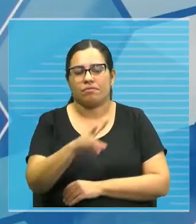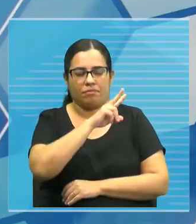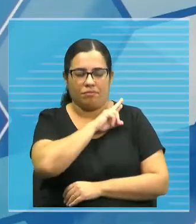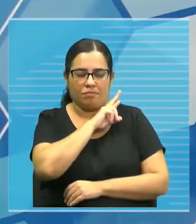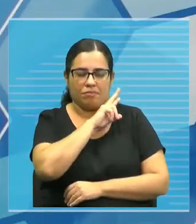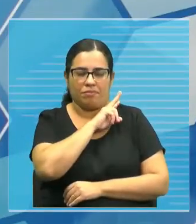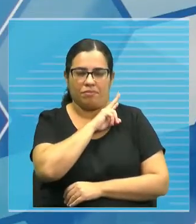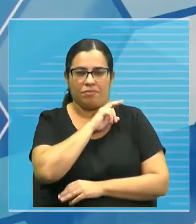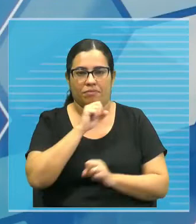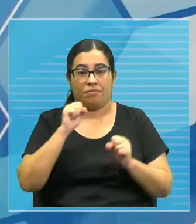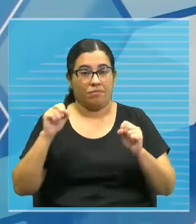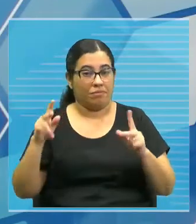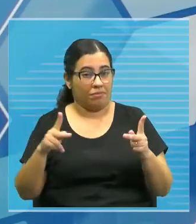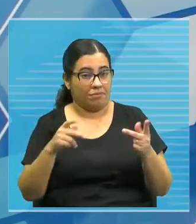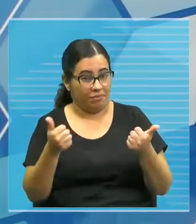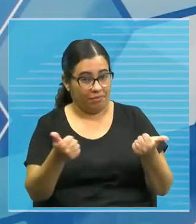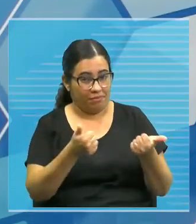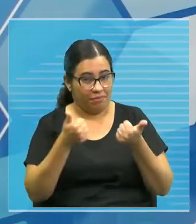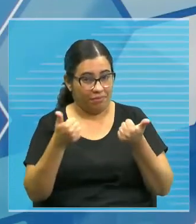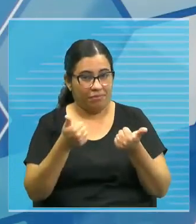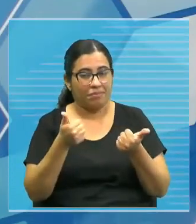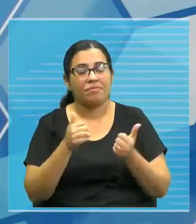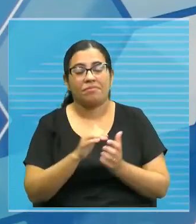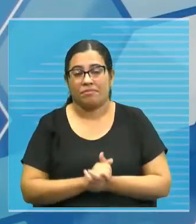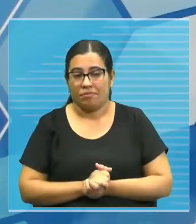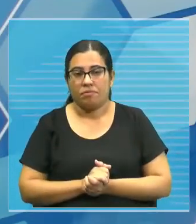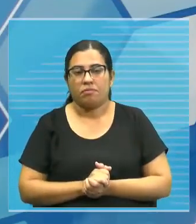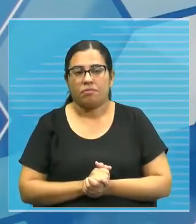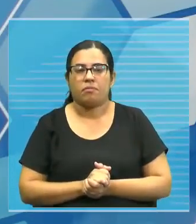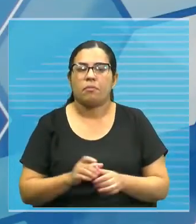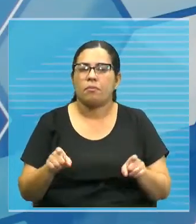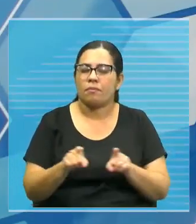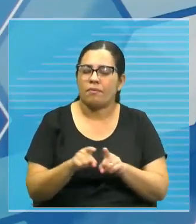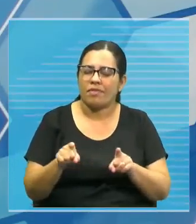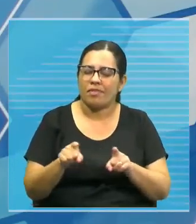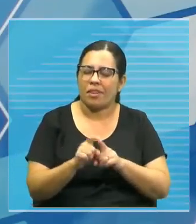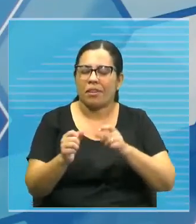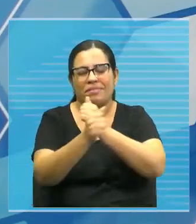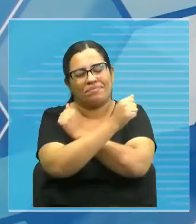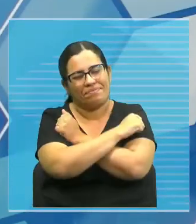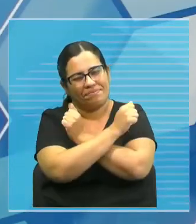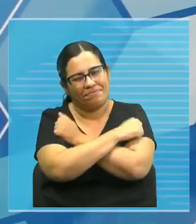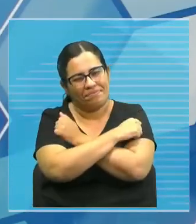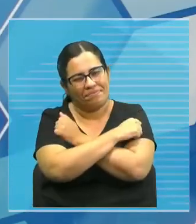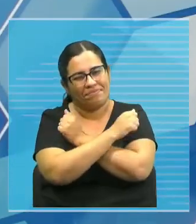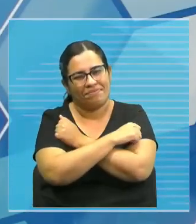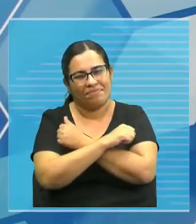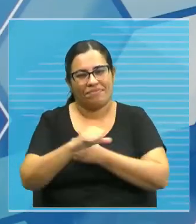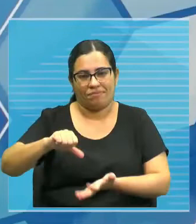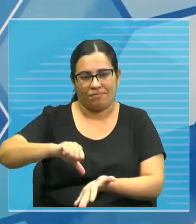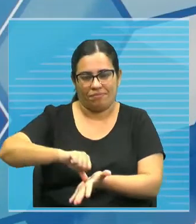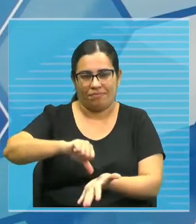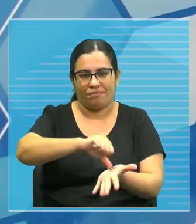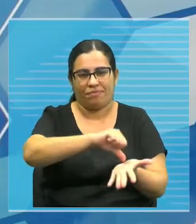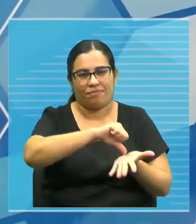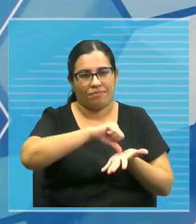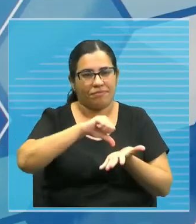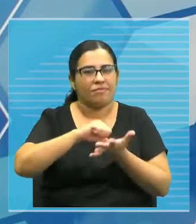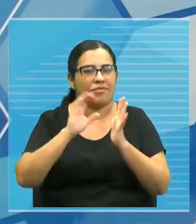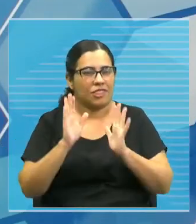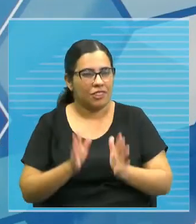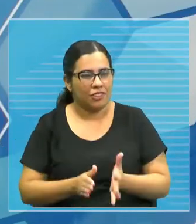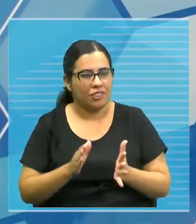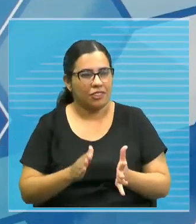do ensino médio. Beleza, galera? Deixa eu mandar logo aqui um abraço para os polos que já estão conectados